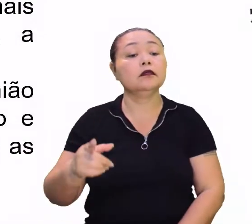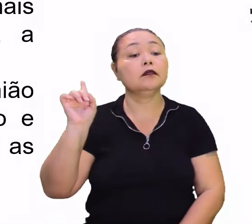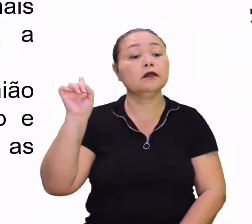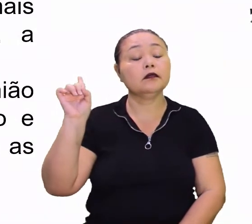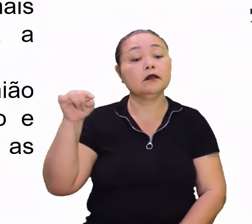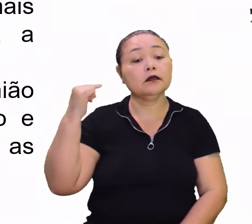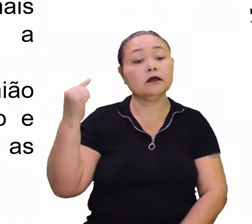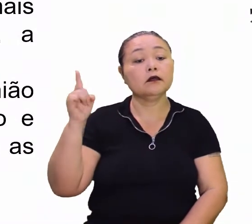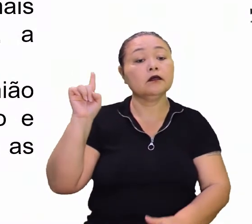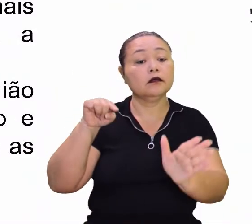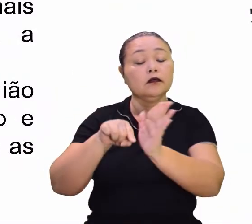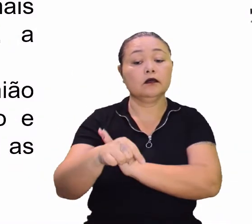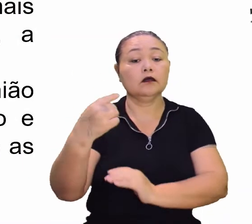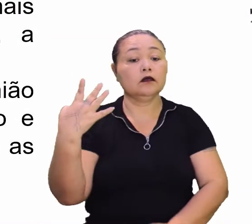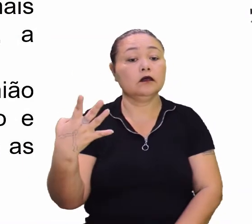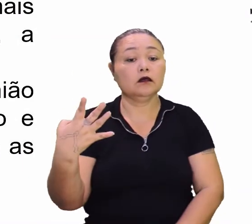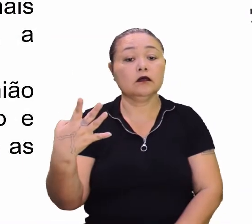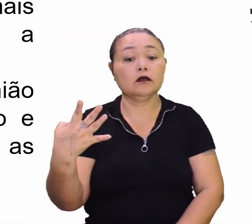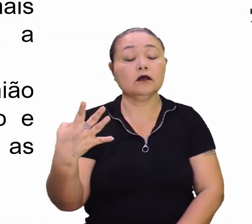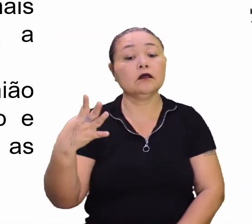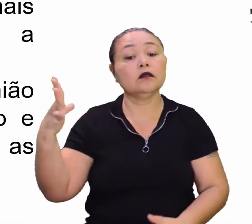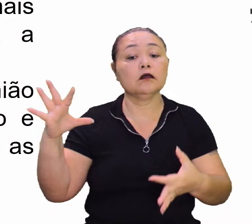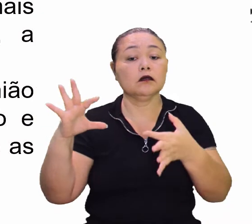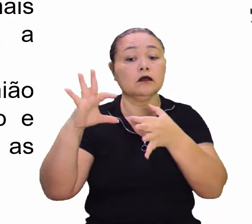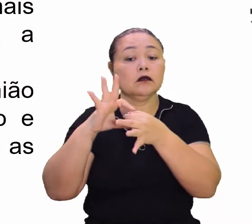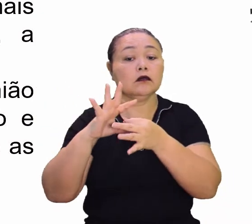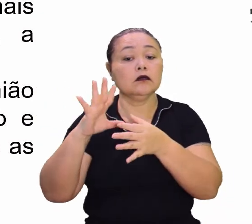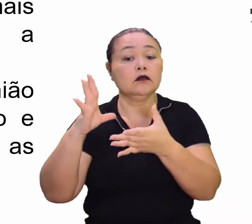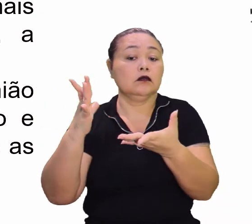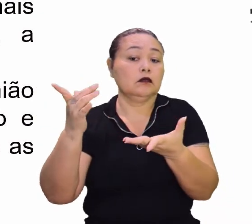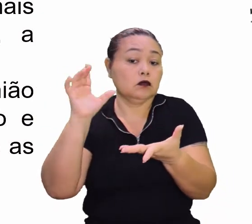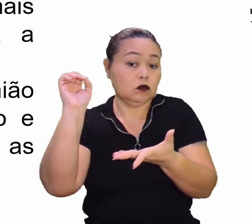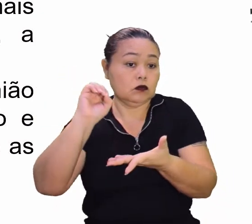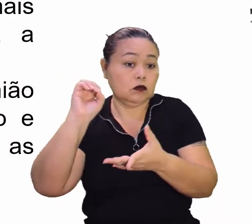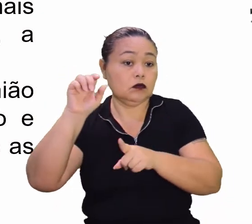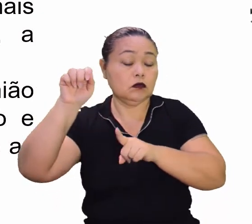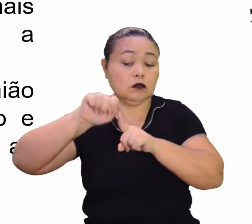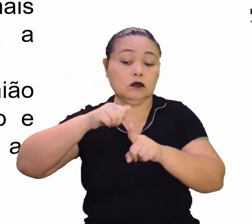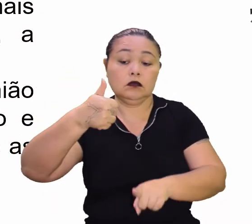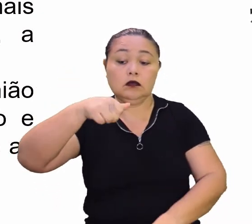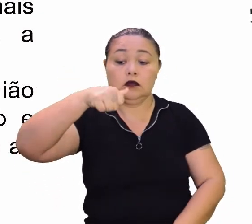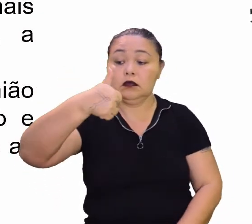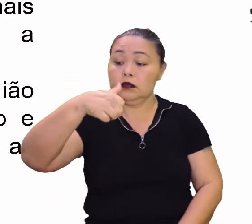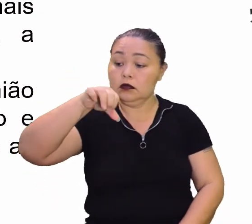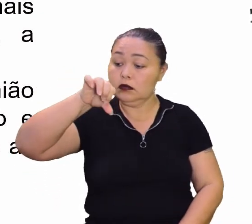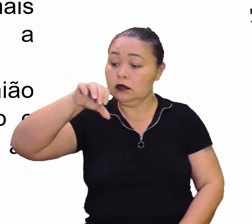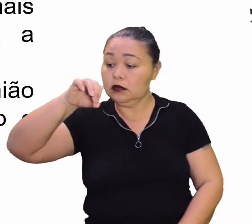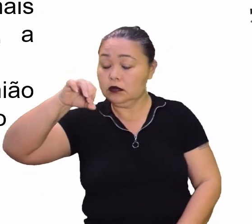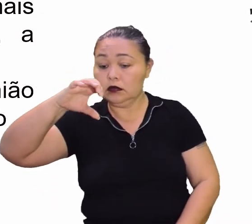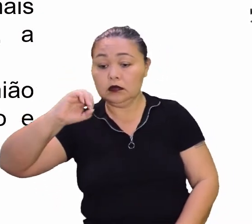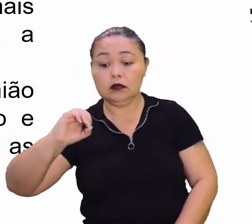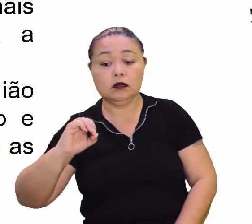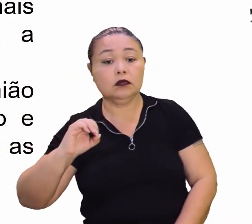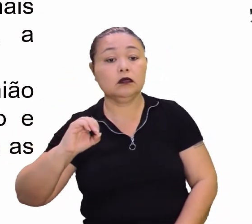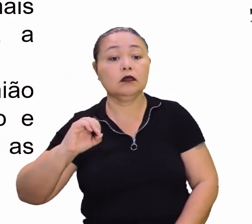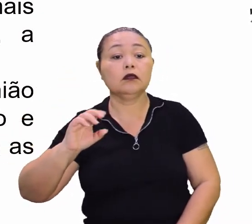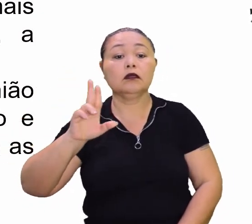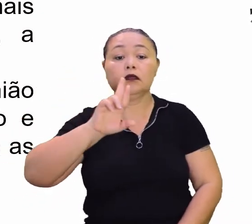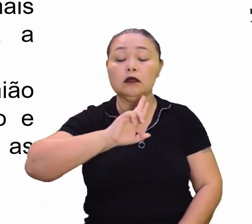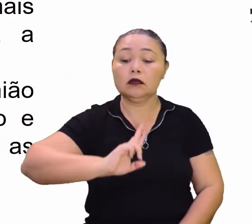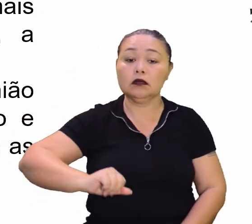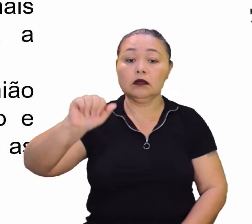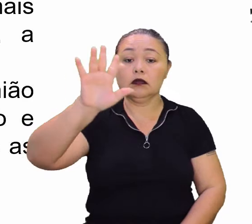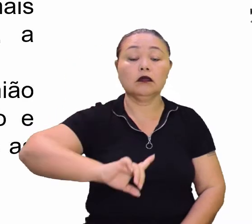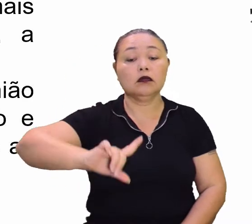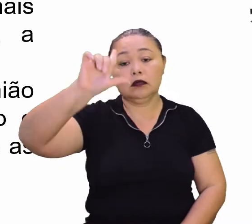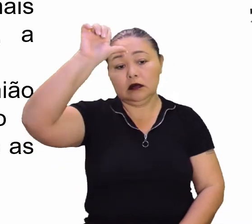Beleza. Questão 4. Após a unificação em outubro de 1990, a República Federal